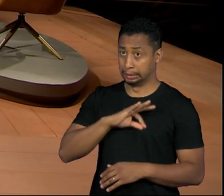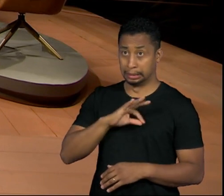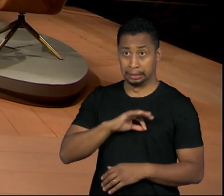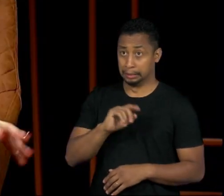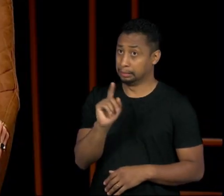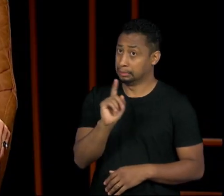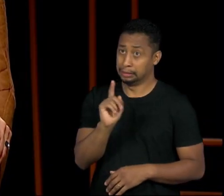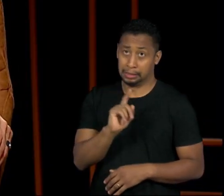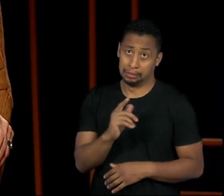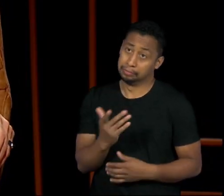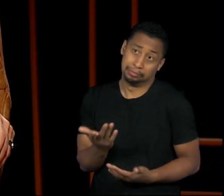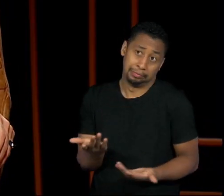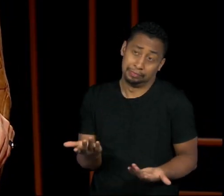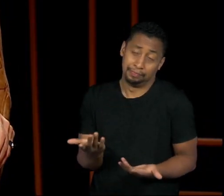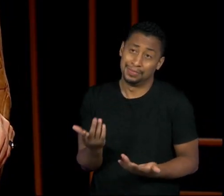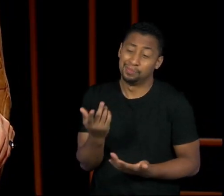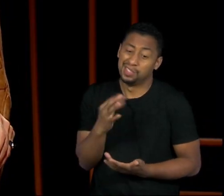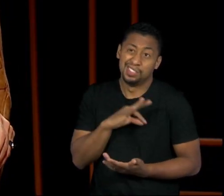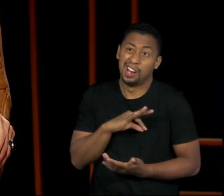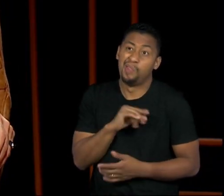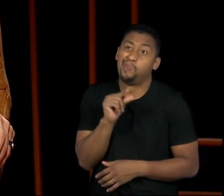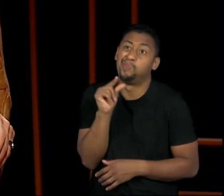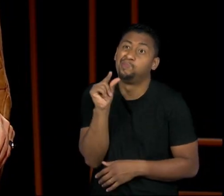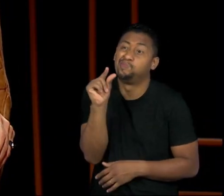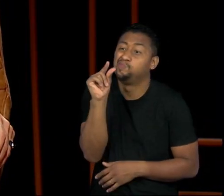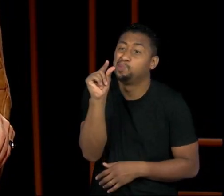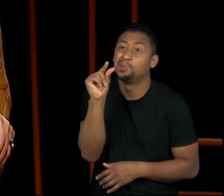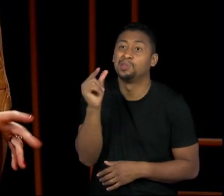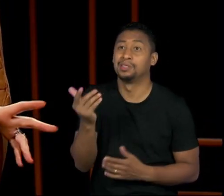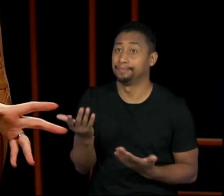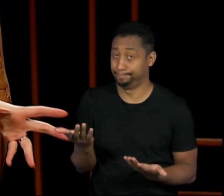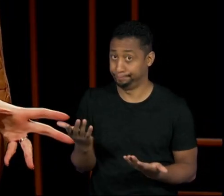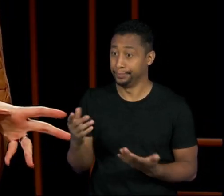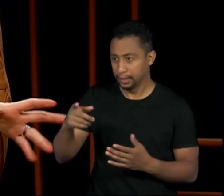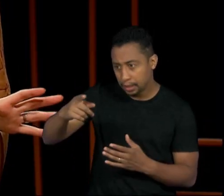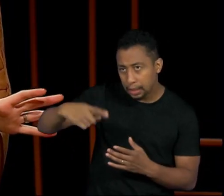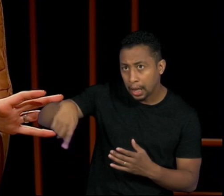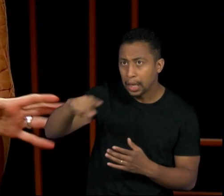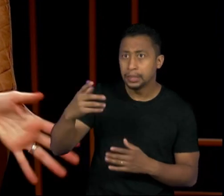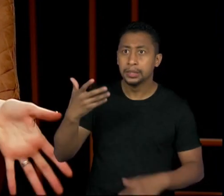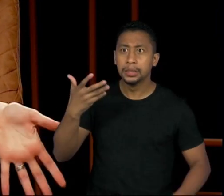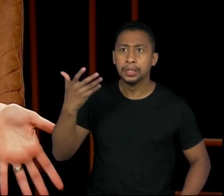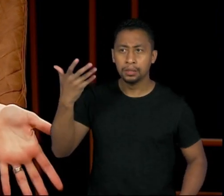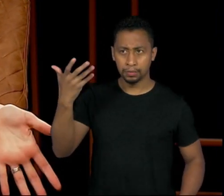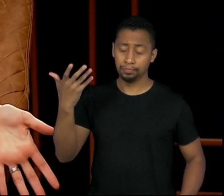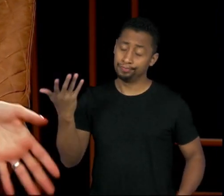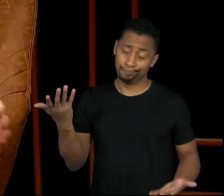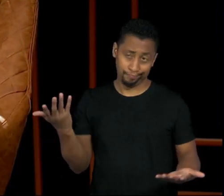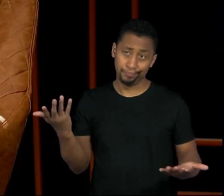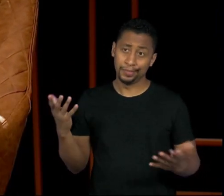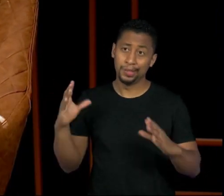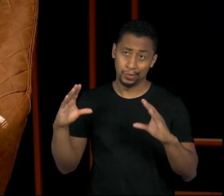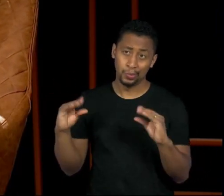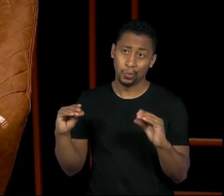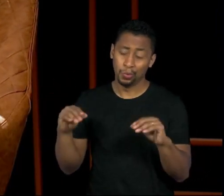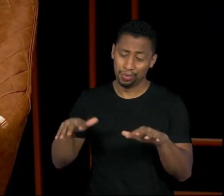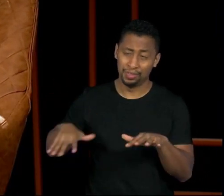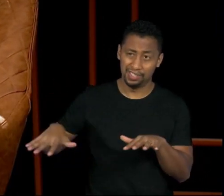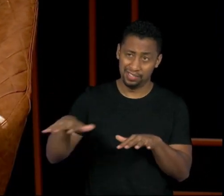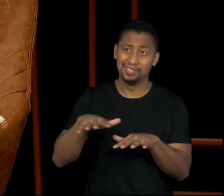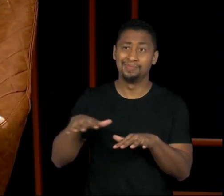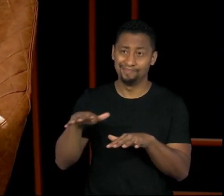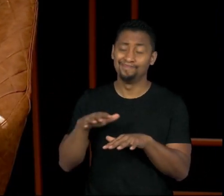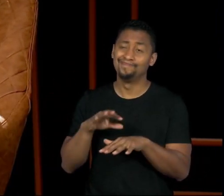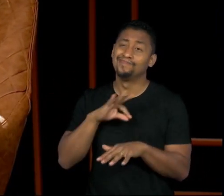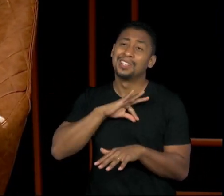Grana não, porque eu ganhava pouco. E os cantores e os músicos da noite ganham pouco. Tá?